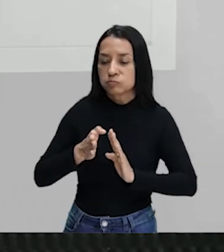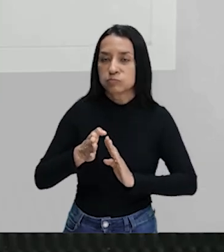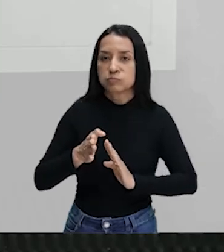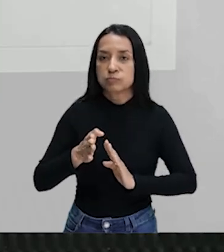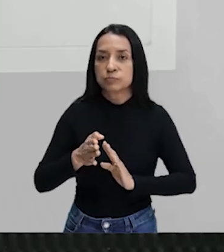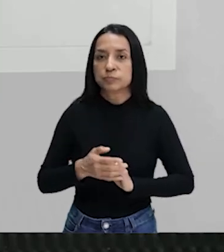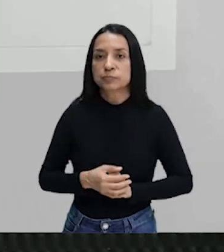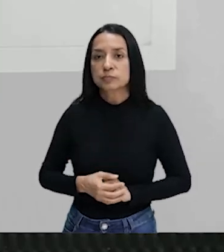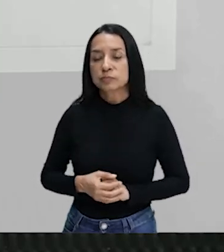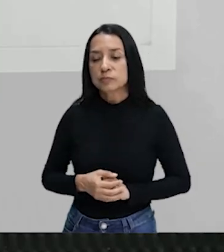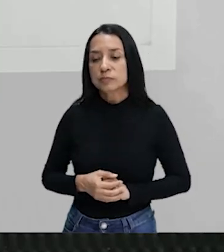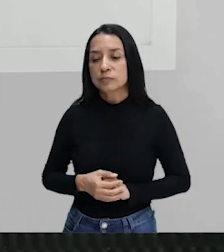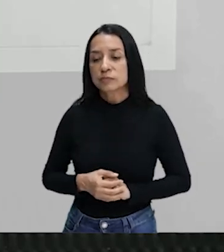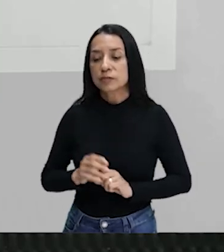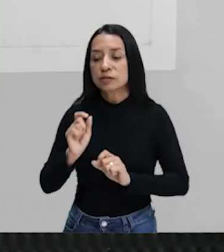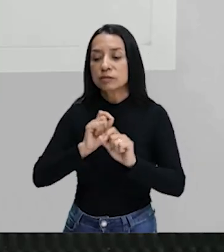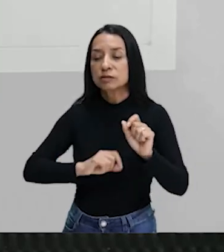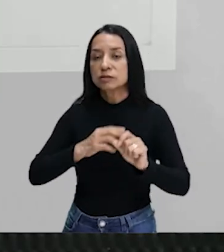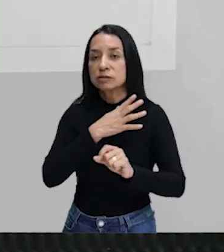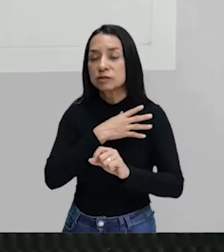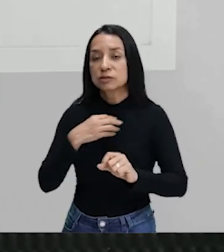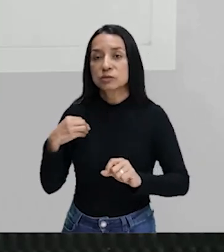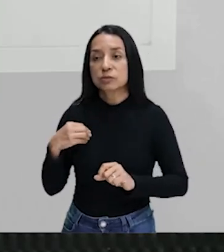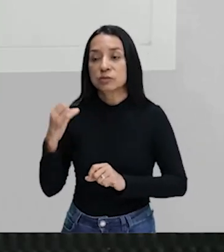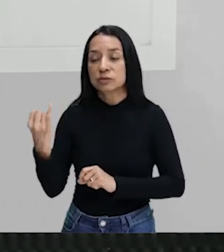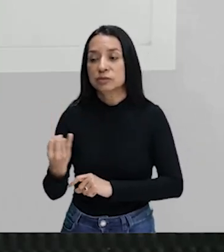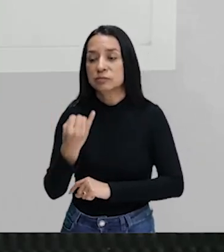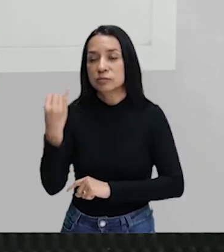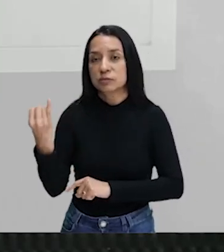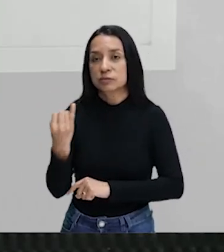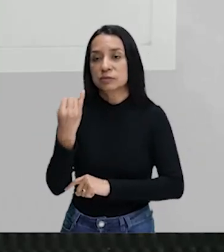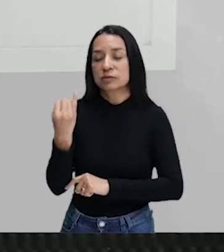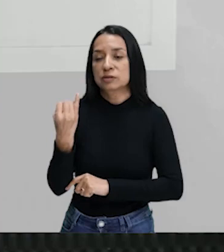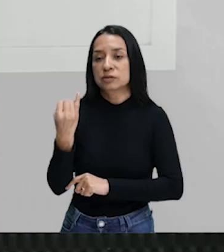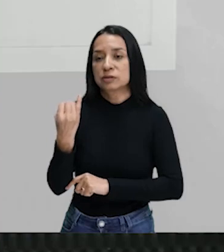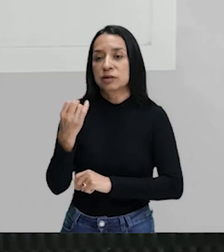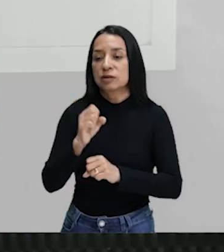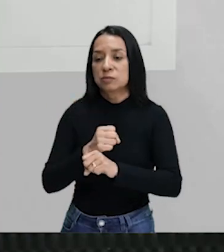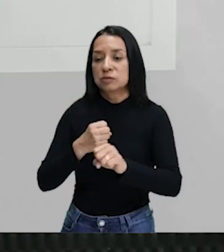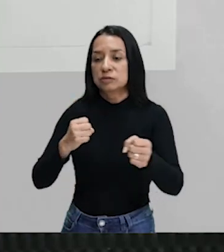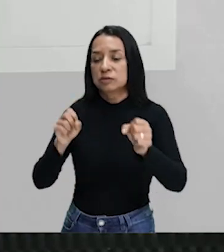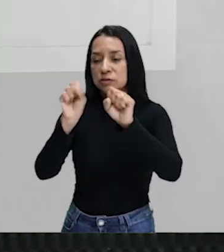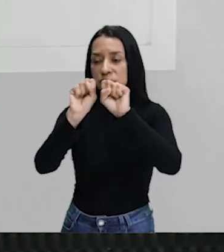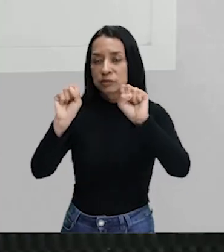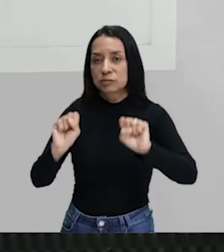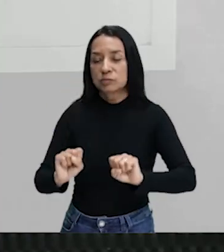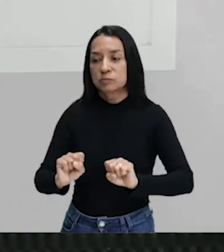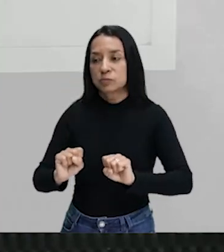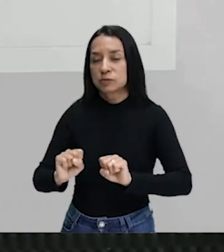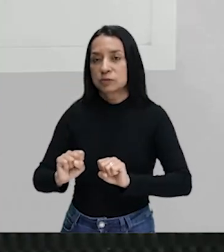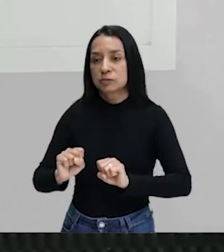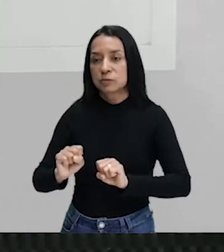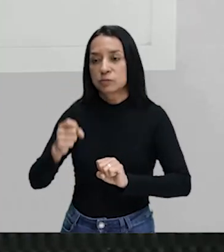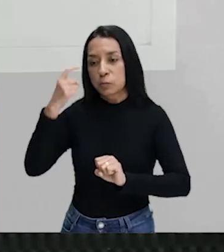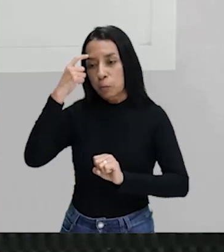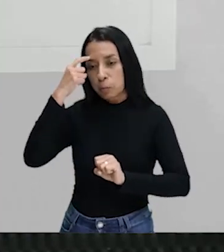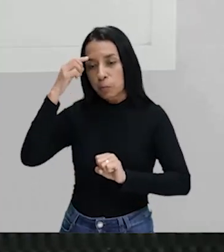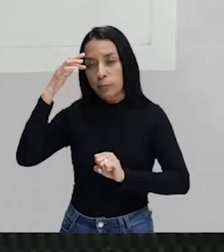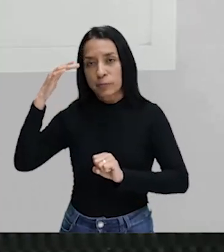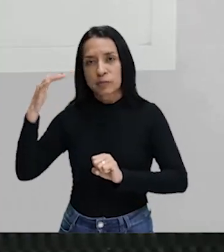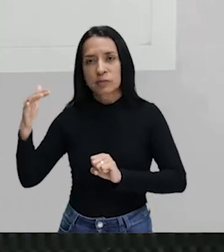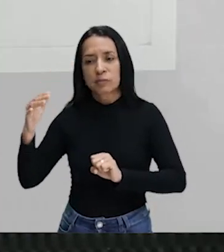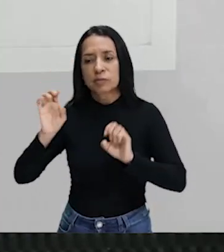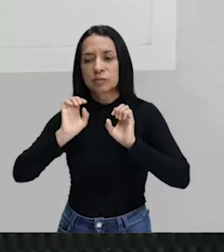sempre. E isso em Aristóteles é muito importante, é uma das grandes sistematizações do pensamento ético. Aristóteles é um